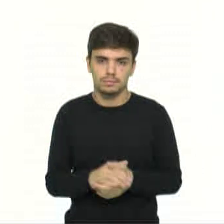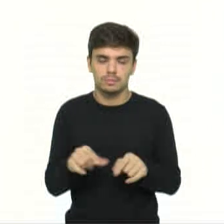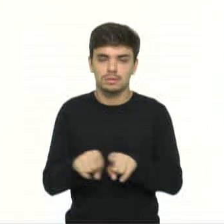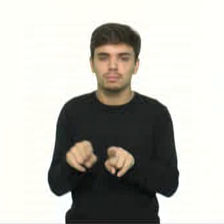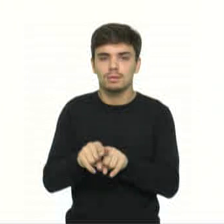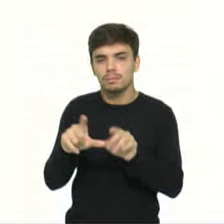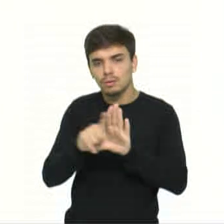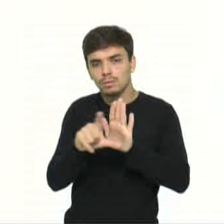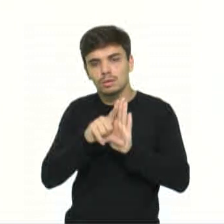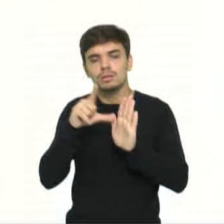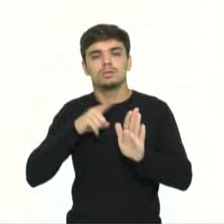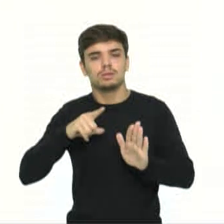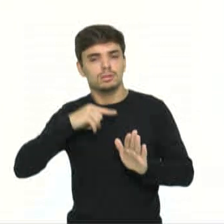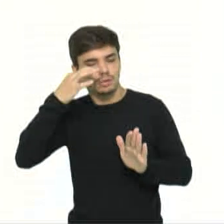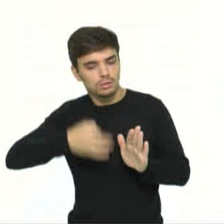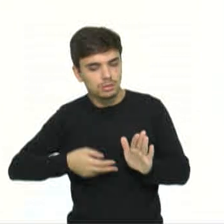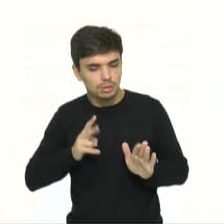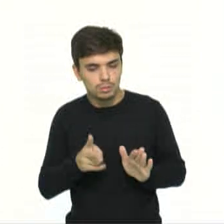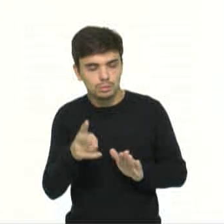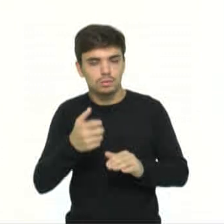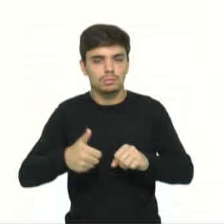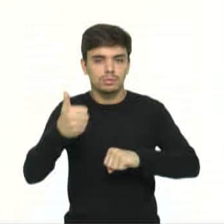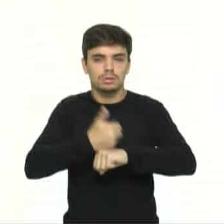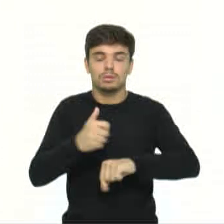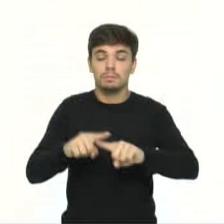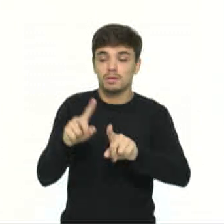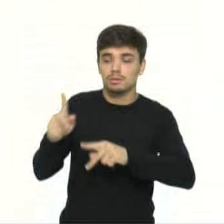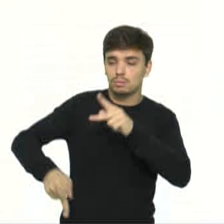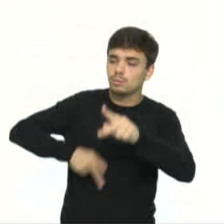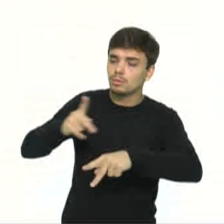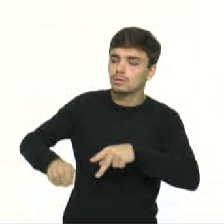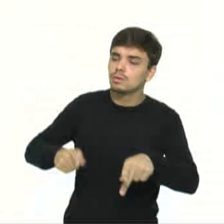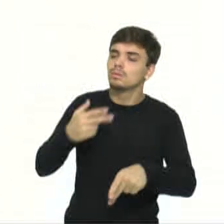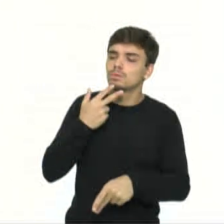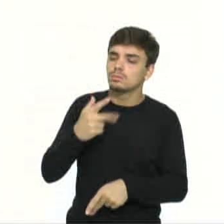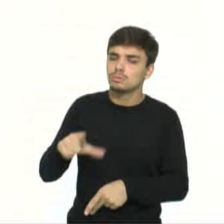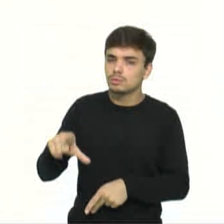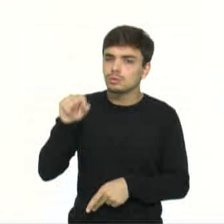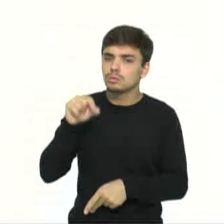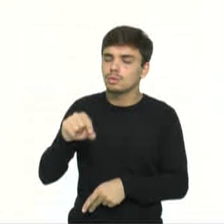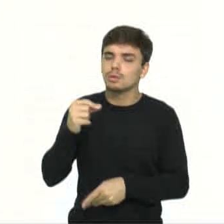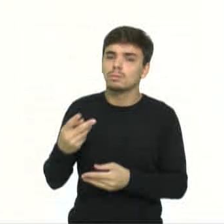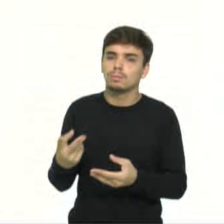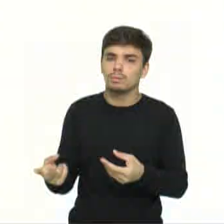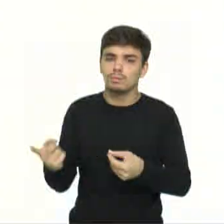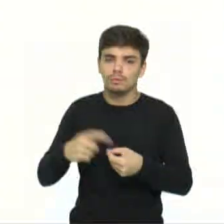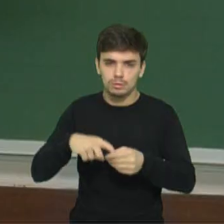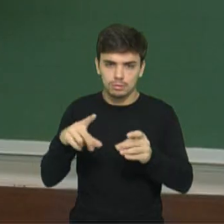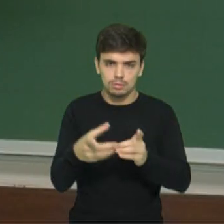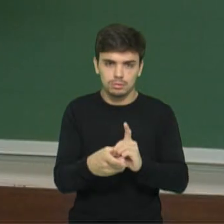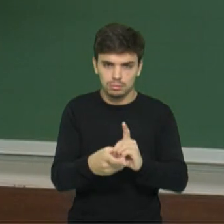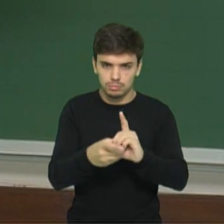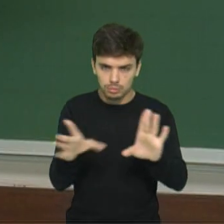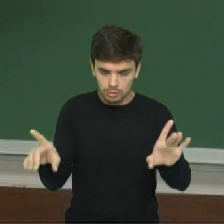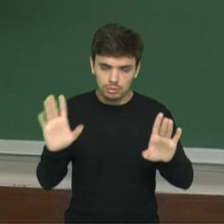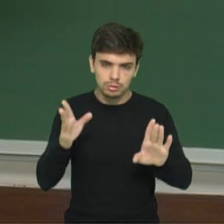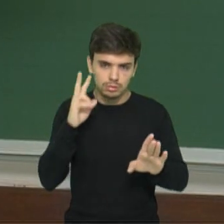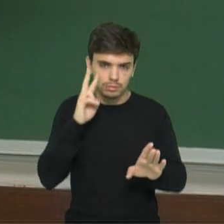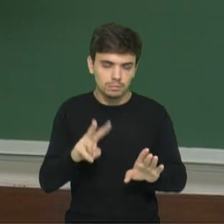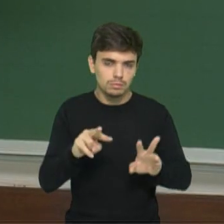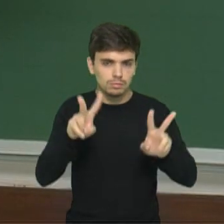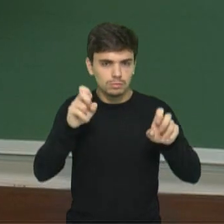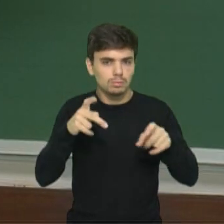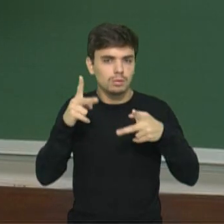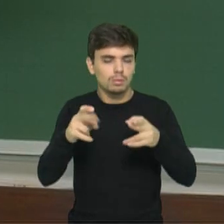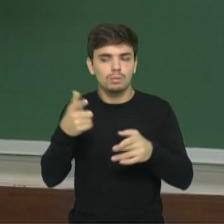tinha certeza que se manteria no poder, porém o povo escolheu pelo retorno da democracia, né? Assim como a gente acabou de ver no caso de